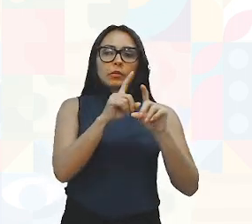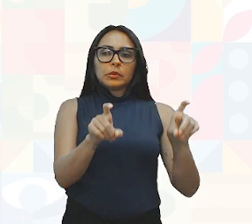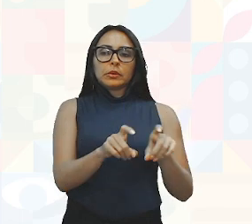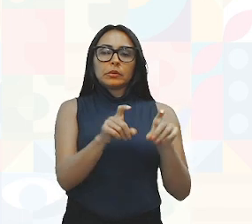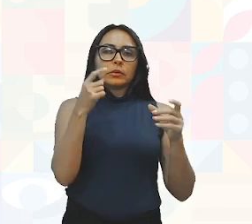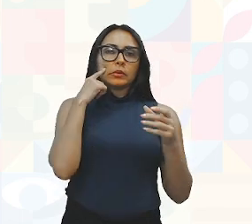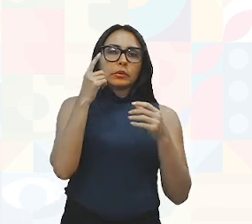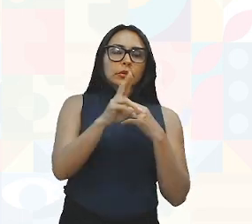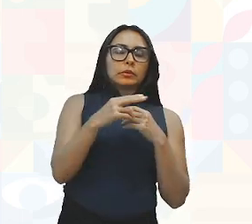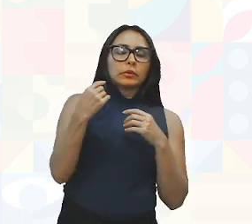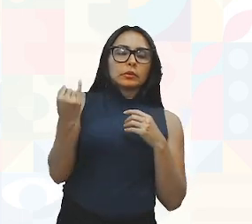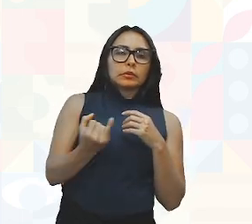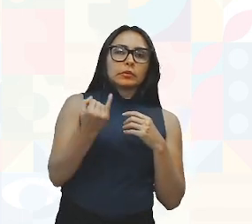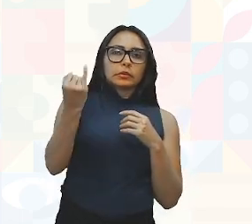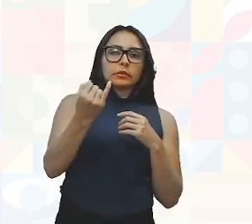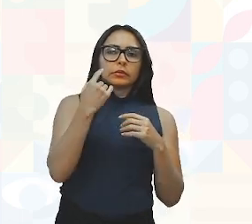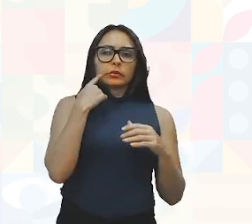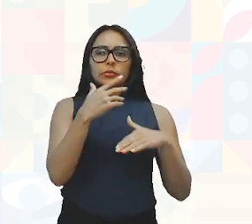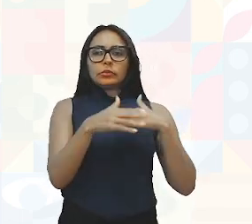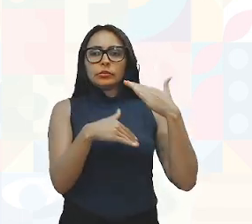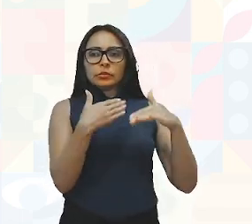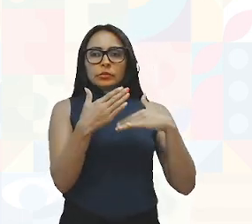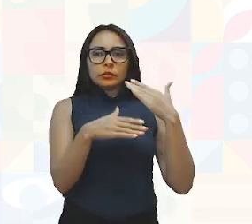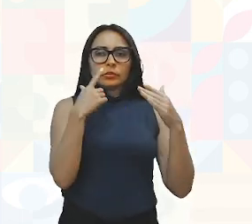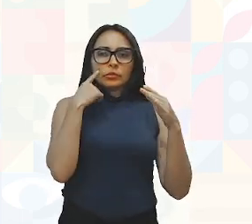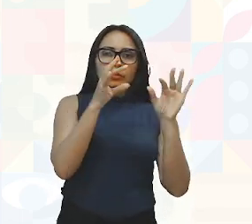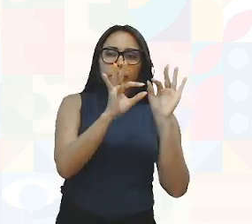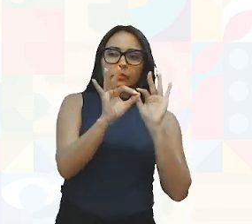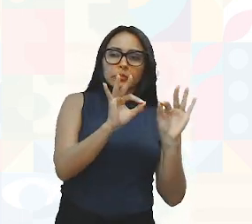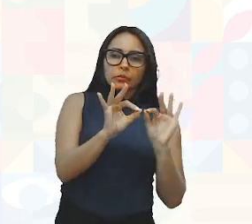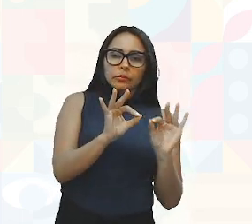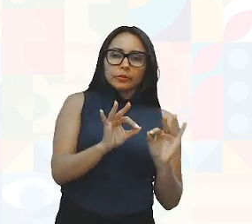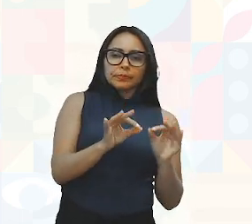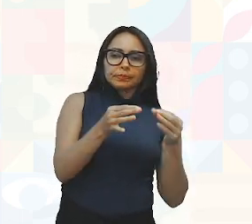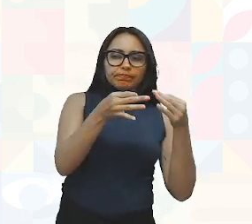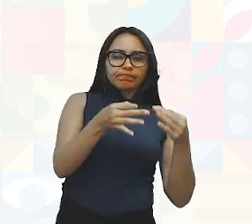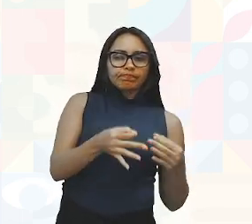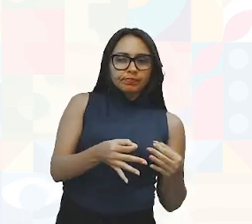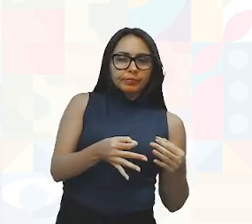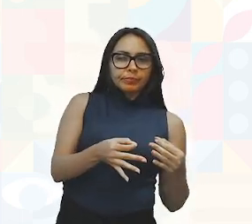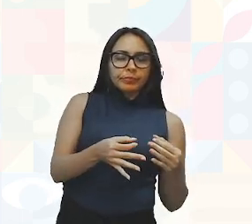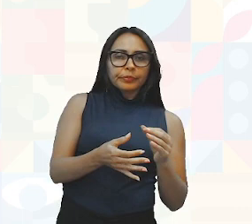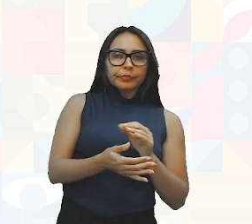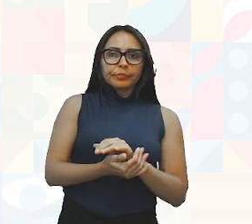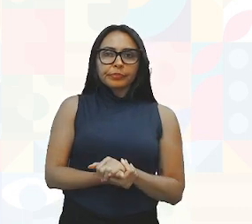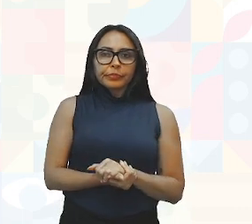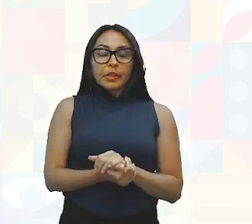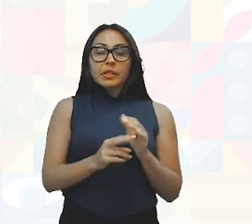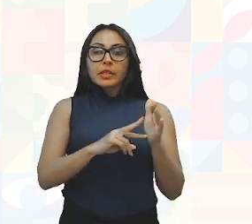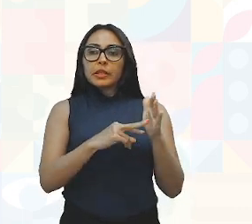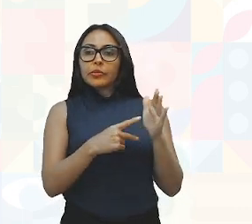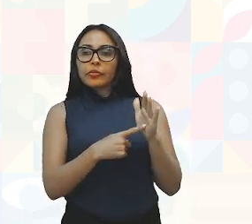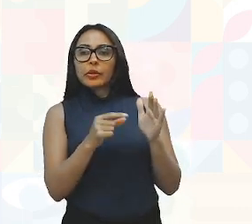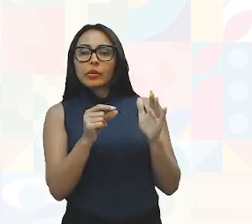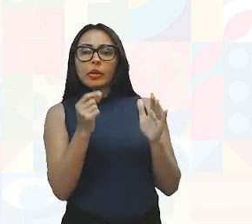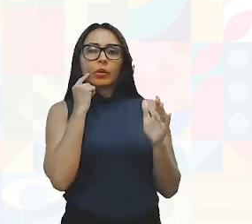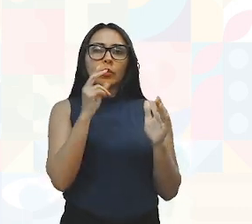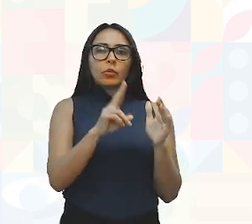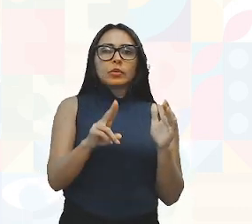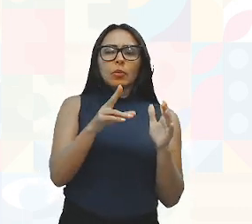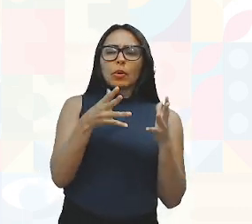um processo organizado e lógico. Isso significa usar algumas habilidades,